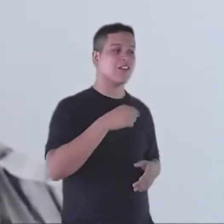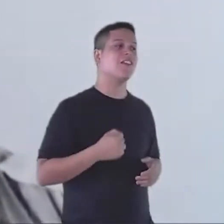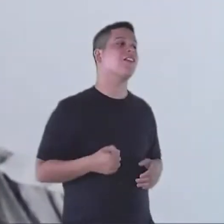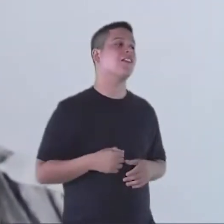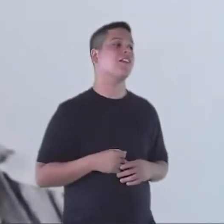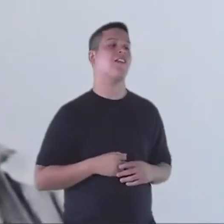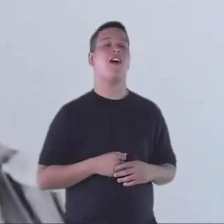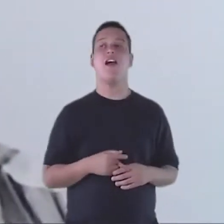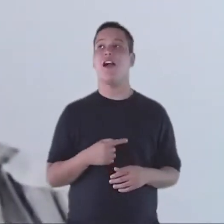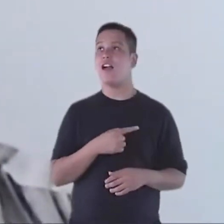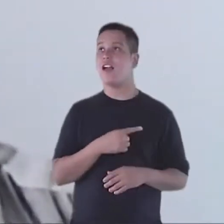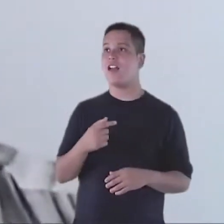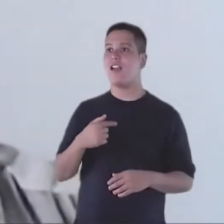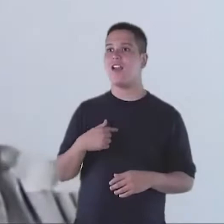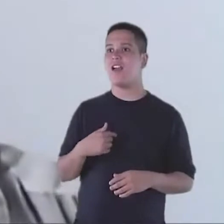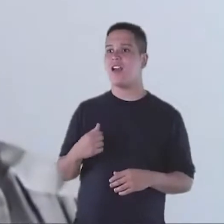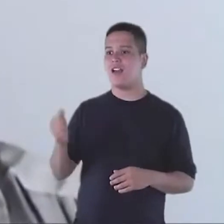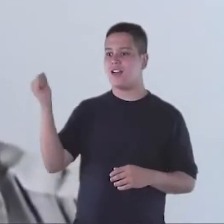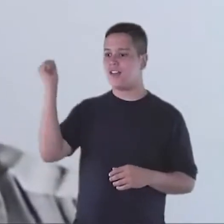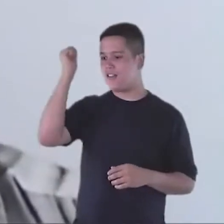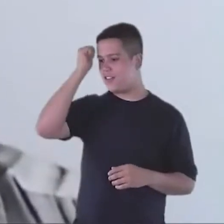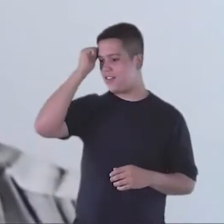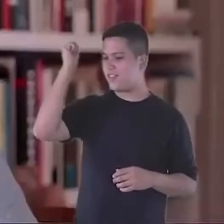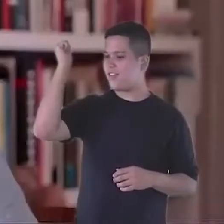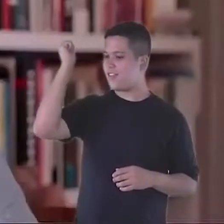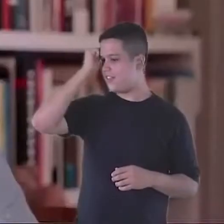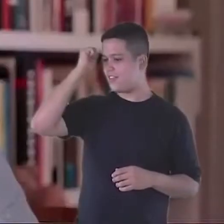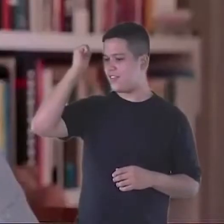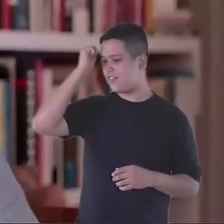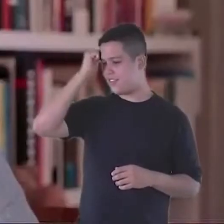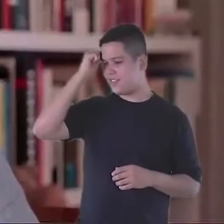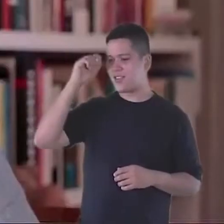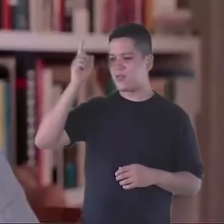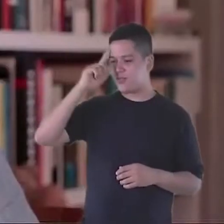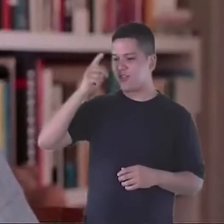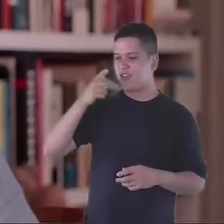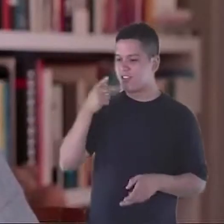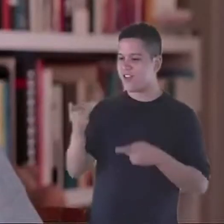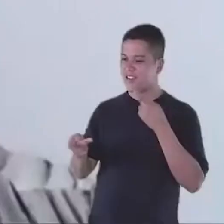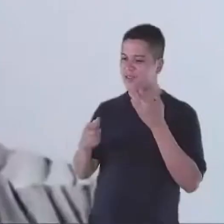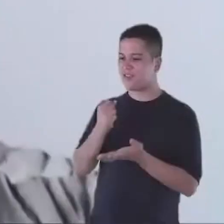Ela se arrependeu de todos os dias que falou do contrato.